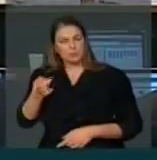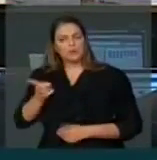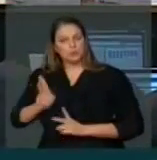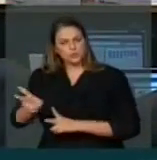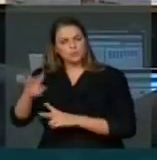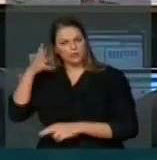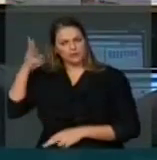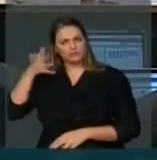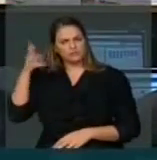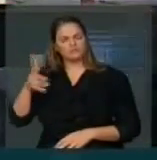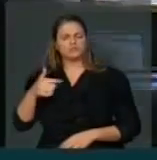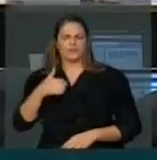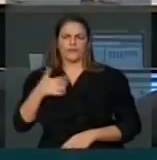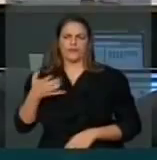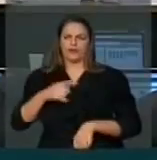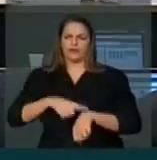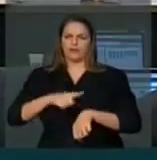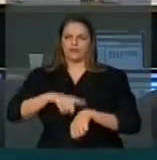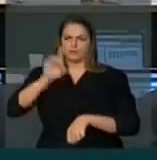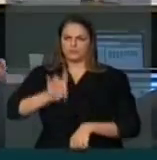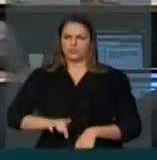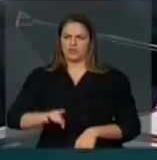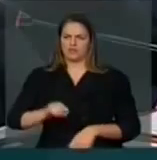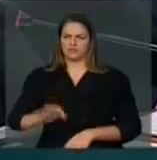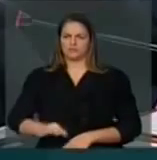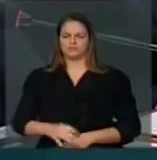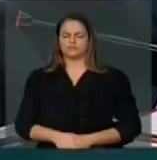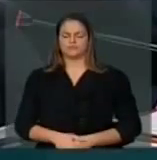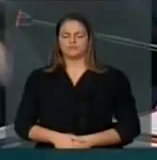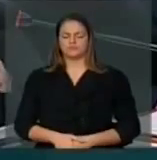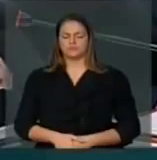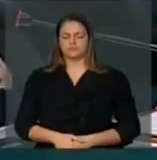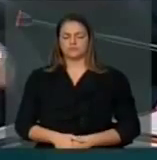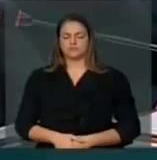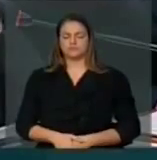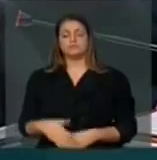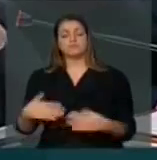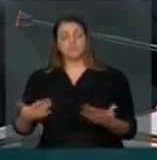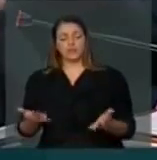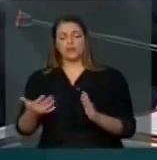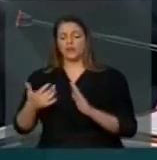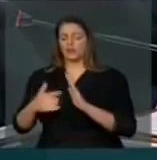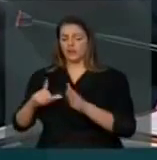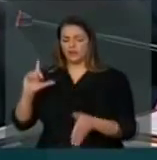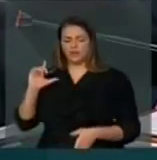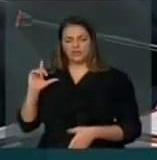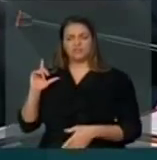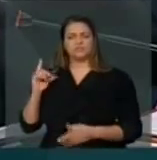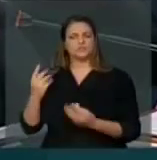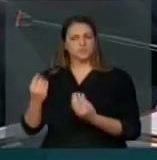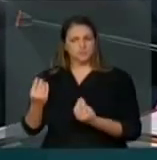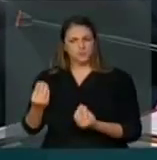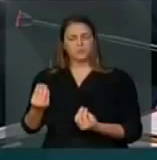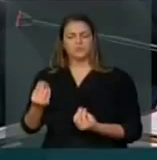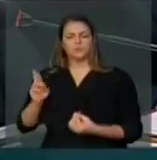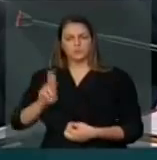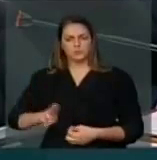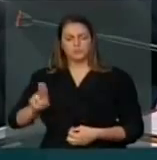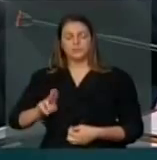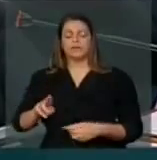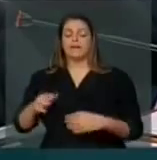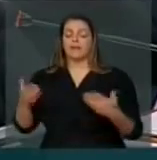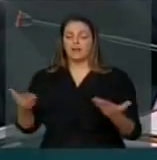Gostaria que fosse restabelecido o meu tempo, senhor presidente. Portanto, no período anterior foi utilizado na privataria. Agora,